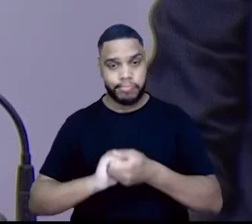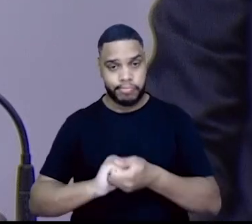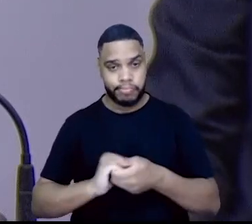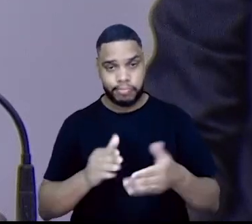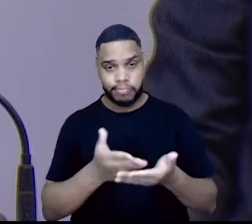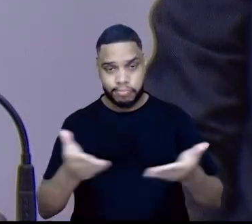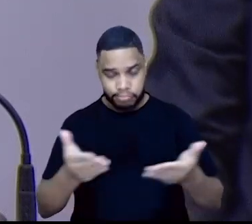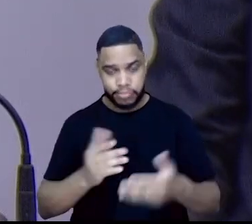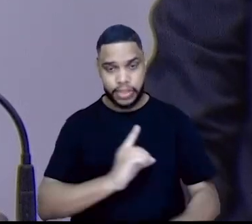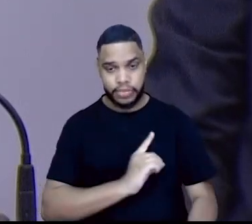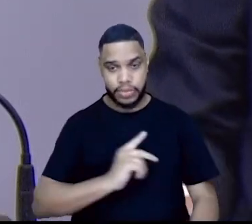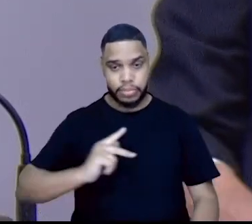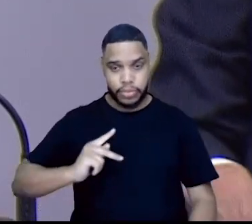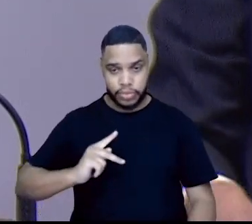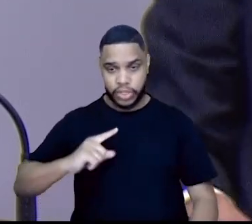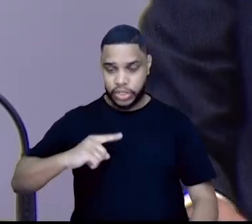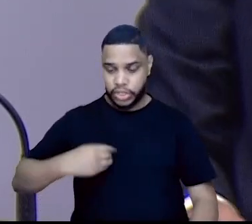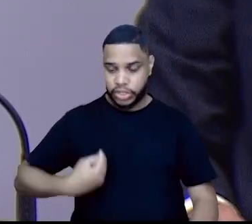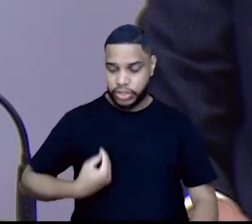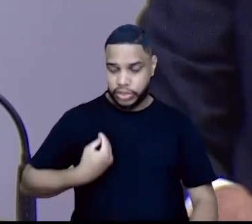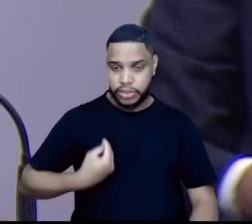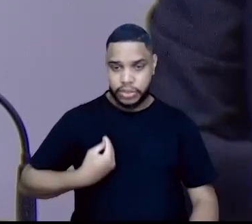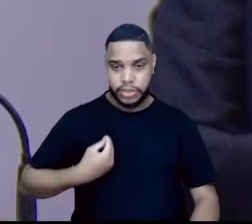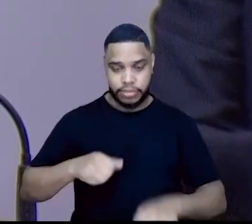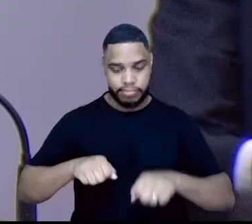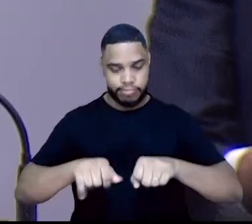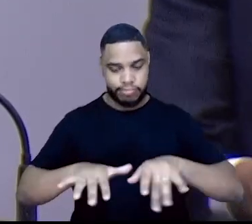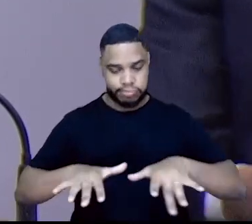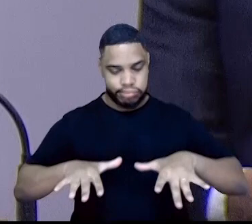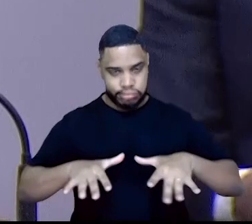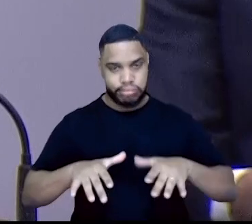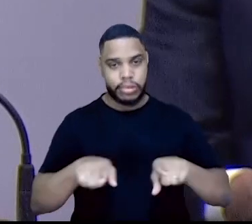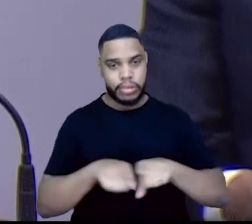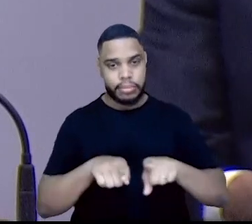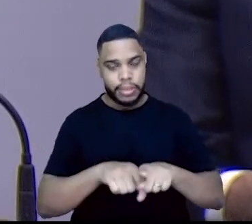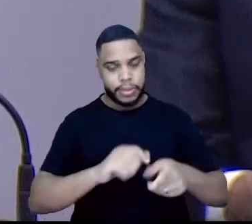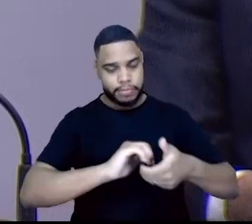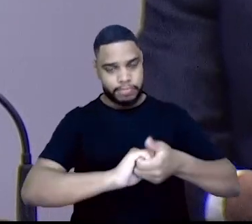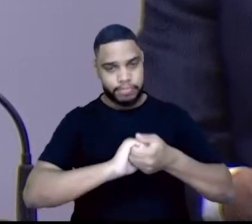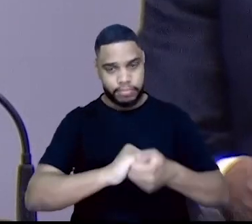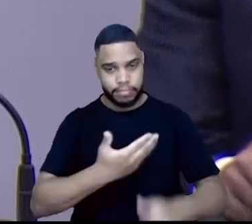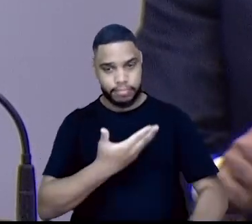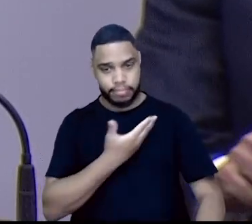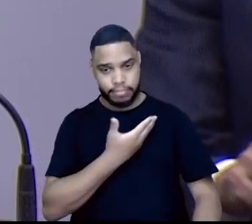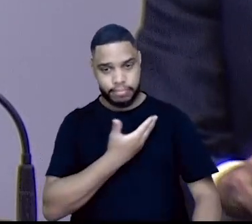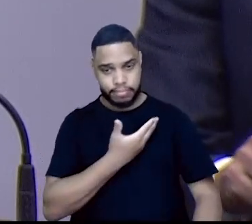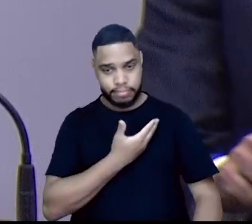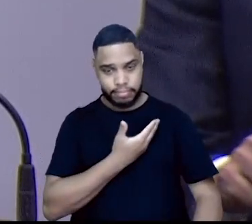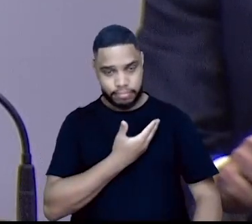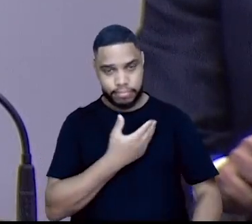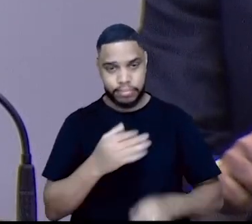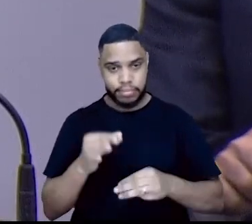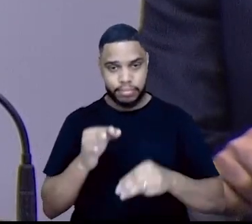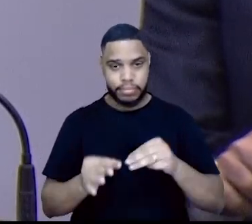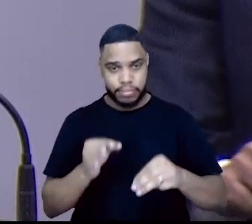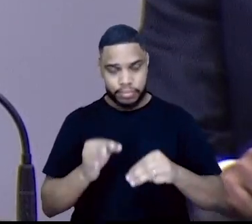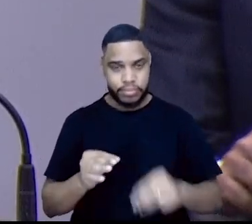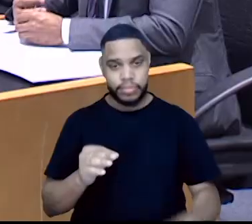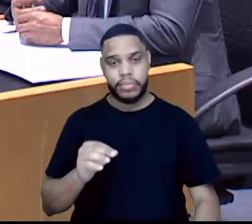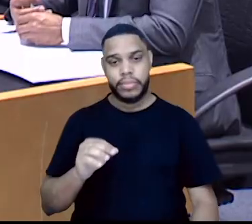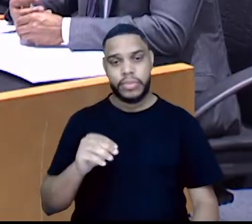Defensoria Pública que aqui estão presentes. E cumprimento meu querido amigo, o ministro Jorge